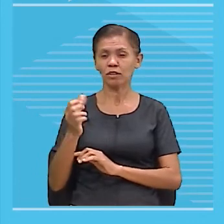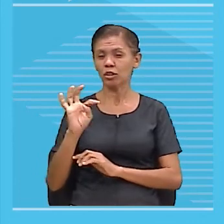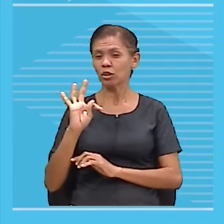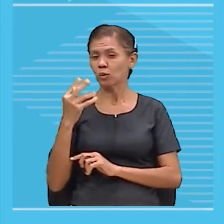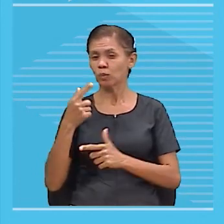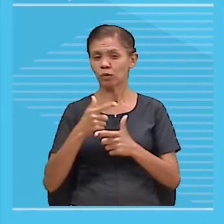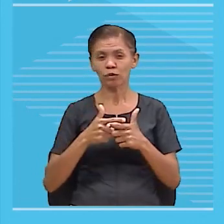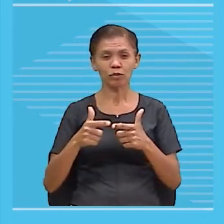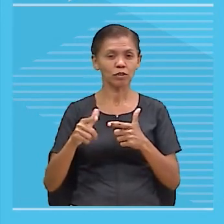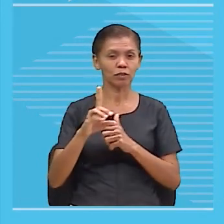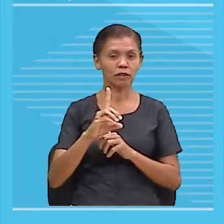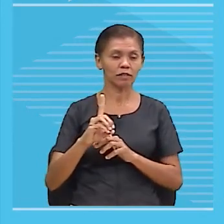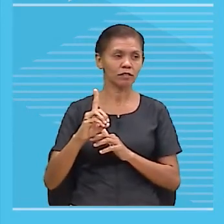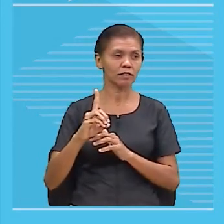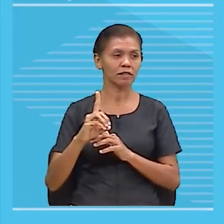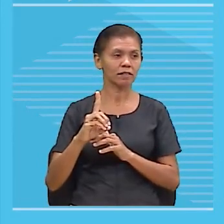Qual é a distância?